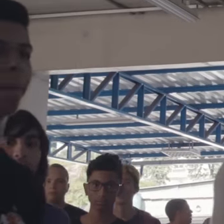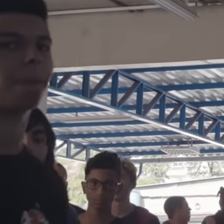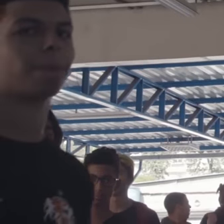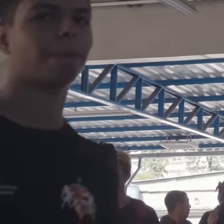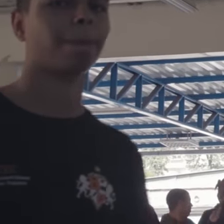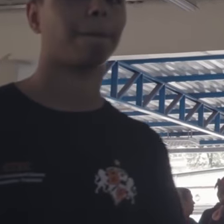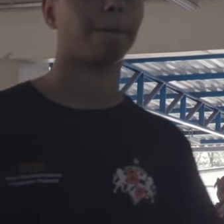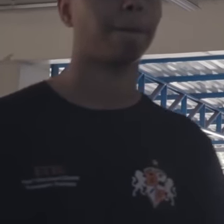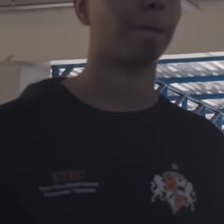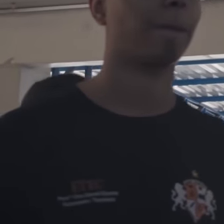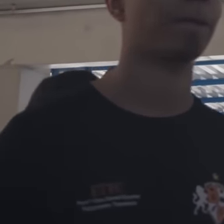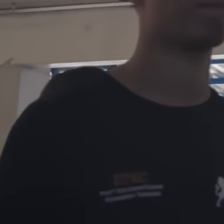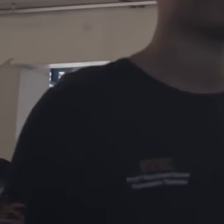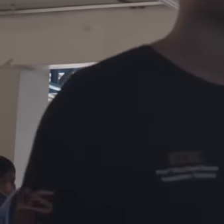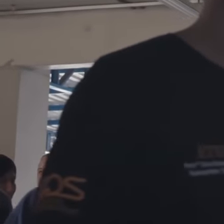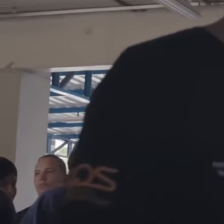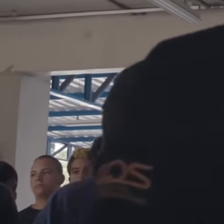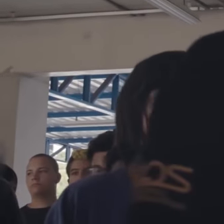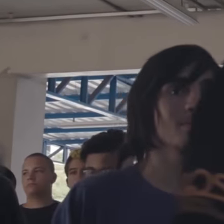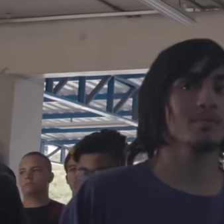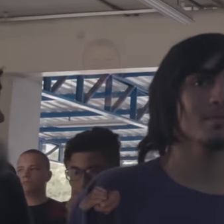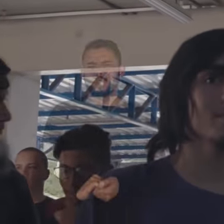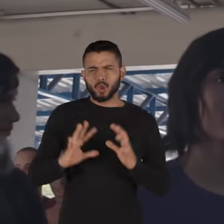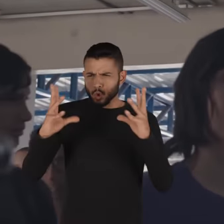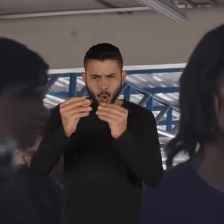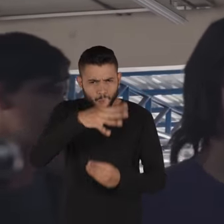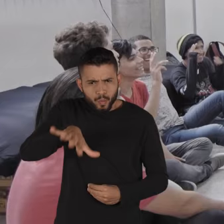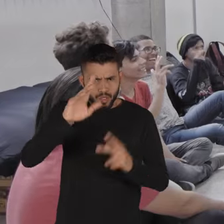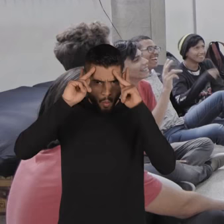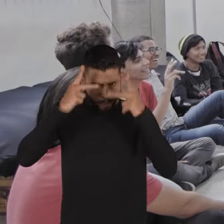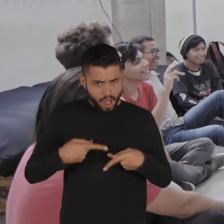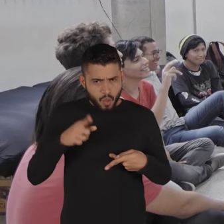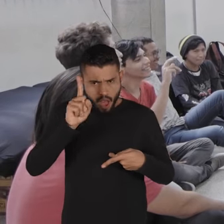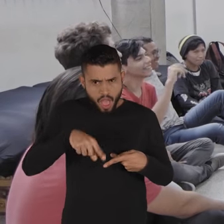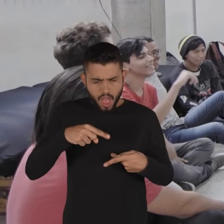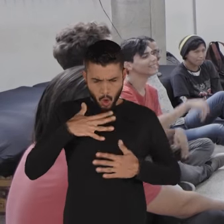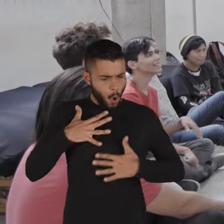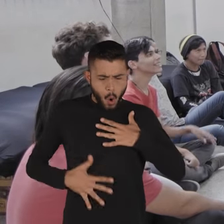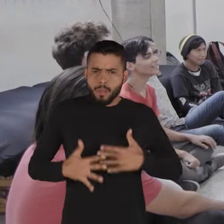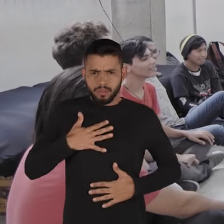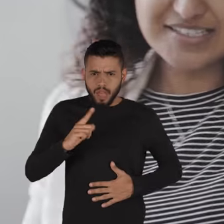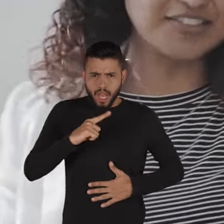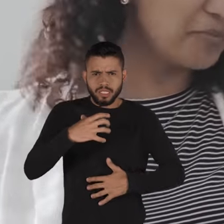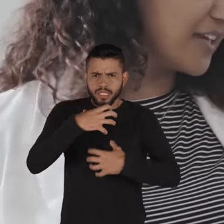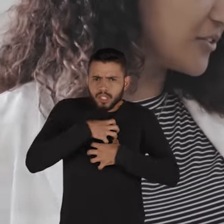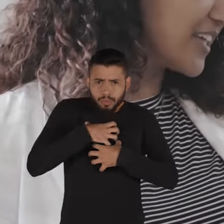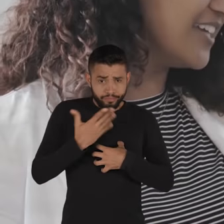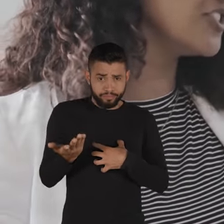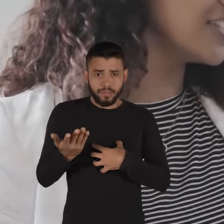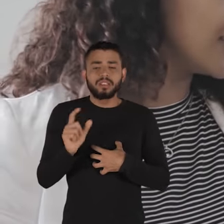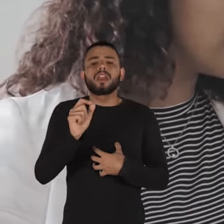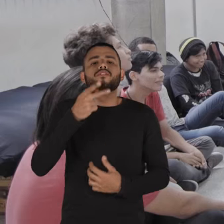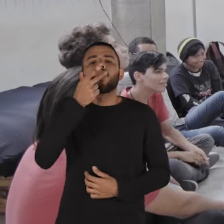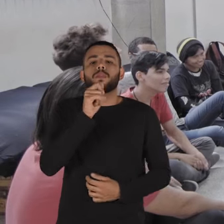Workshop Plano de Menino, ETEC Pirituba, São Paulo. Não é todo mundo ser humano? Não é mundo que tem carne e osso, sentimento?